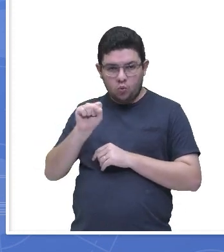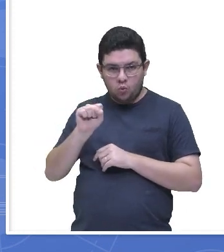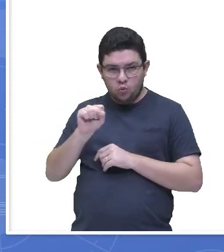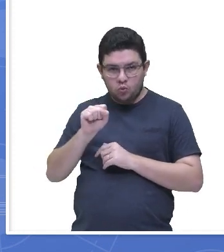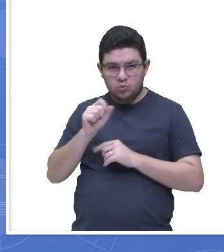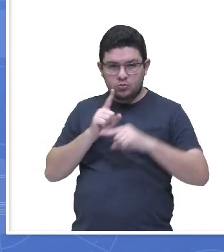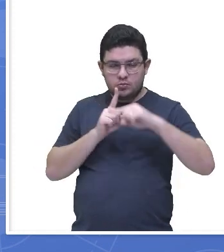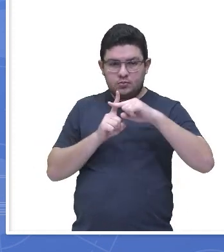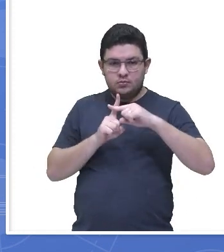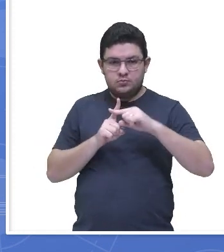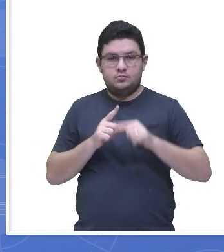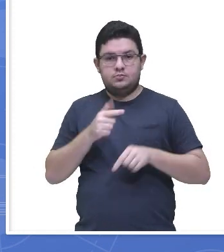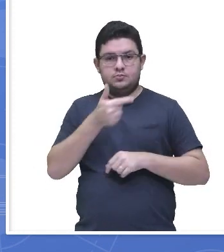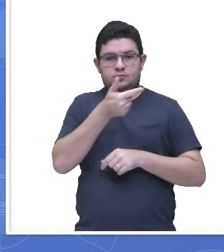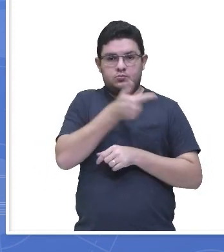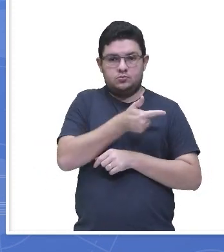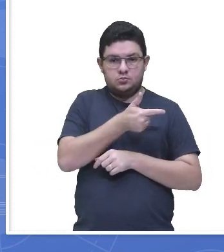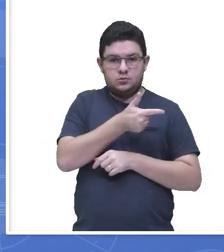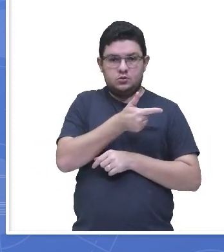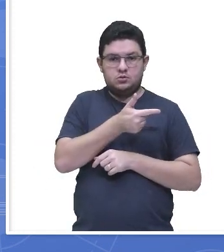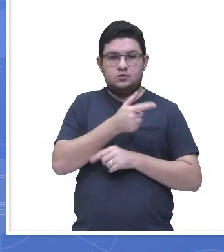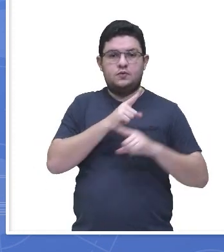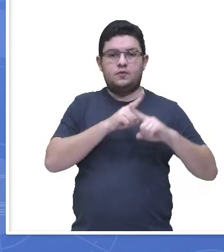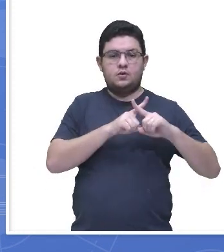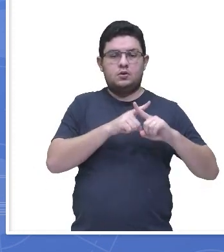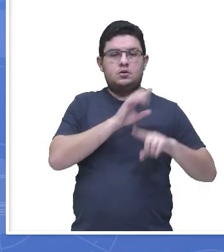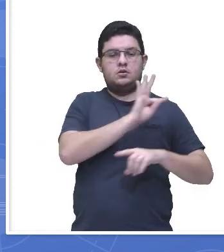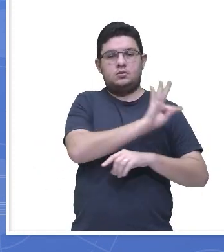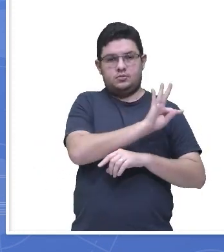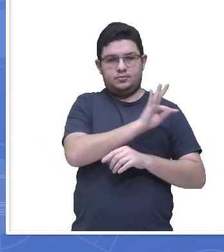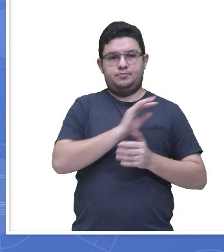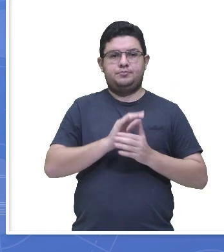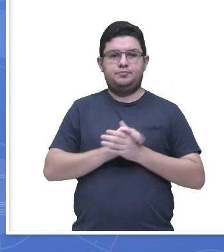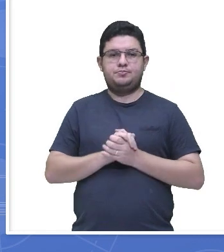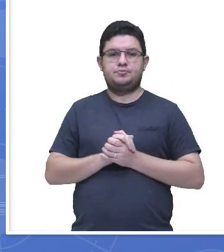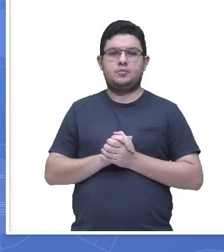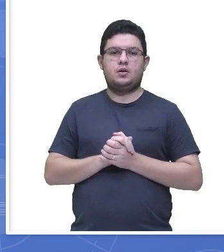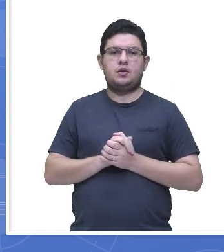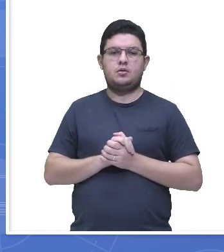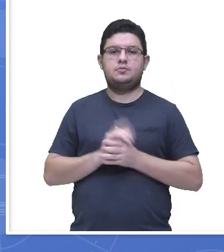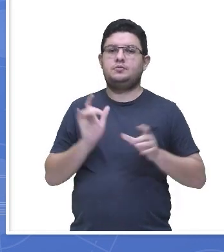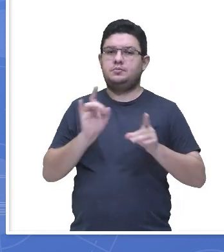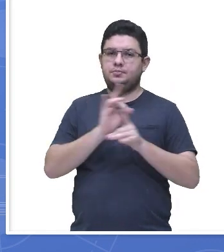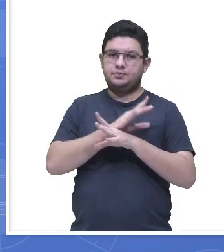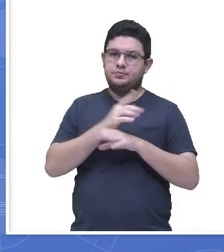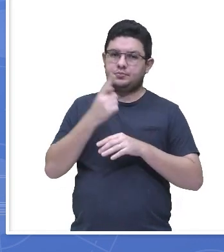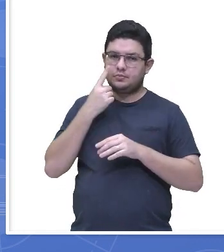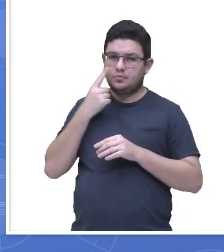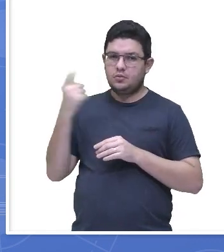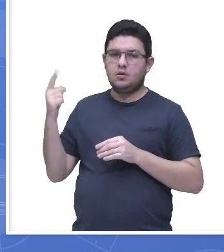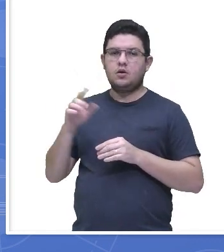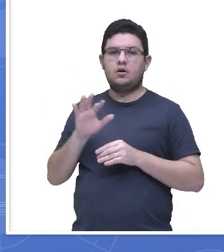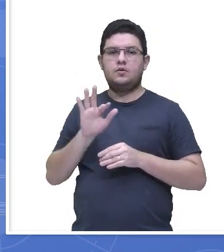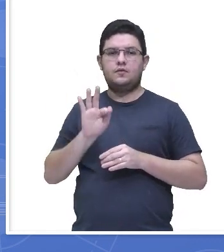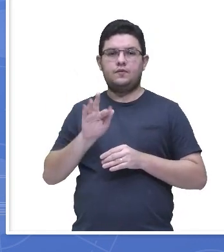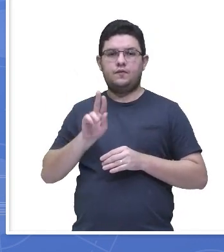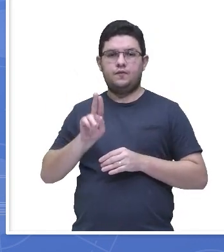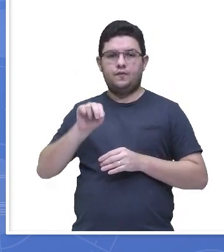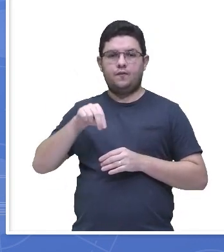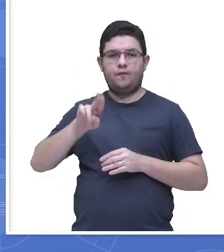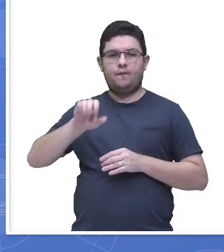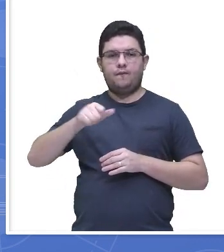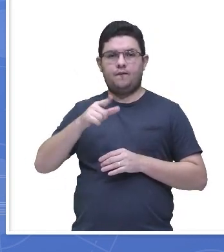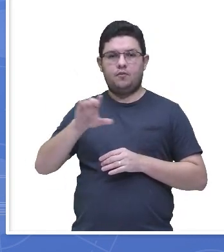mais 2 vezes T. Então, aqui está a função horária da posição, como está